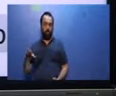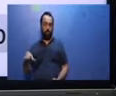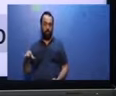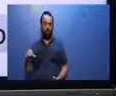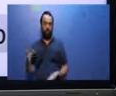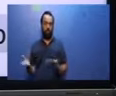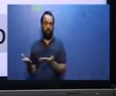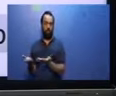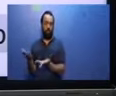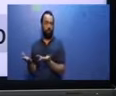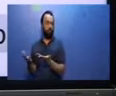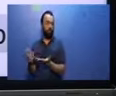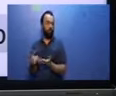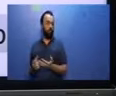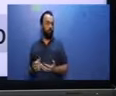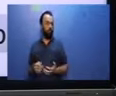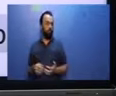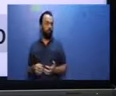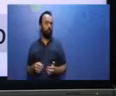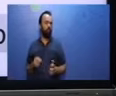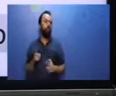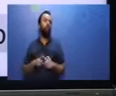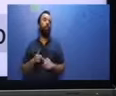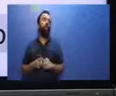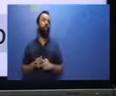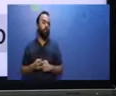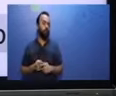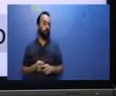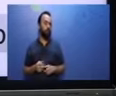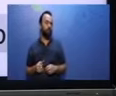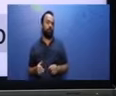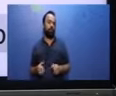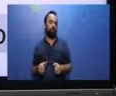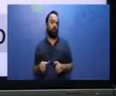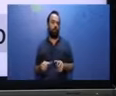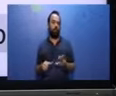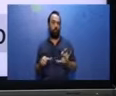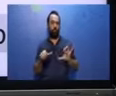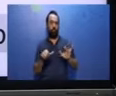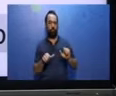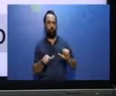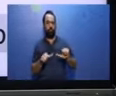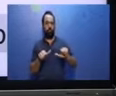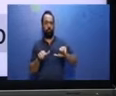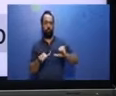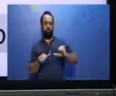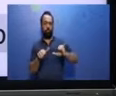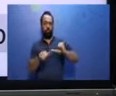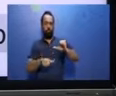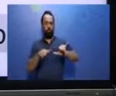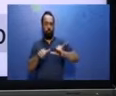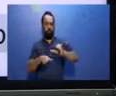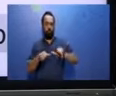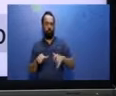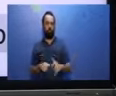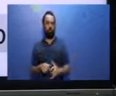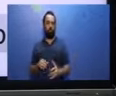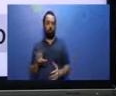da reação é isso ocorreu porque durante a reação química dos elementos misturados